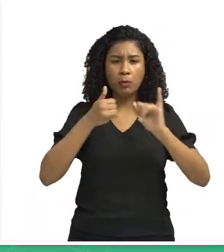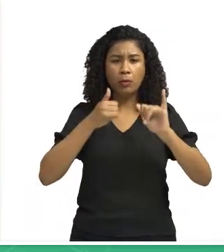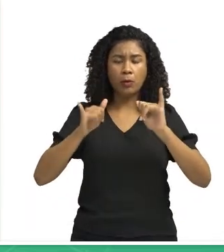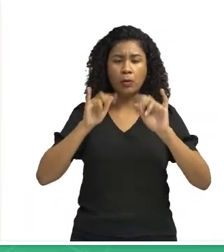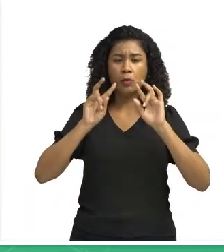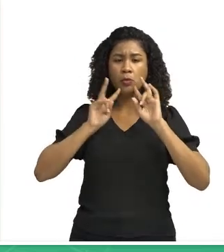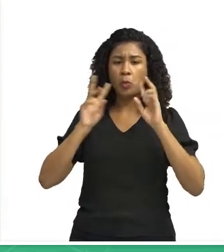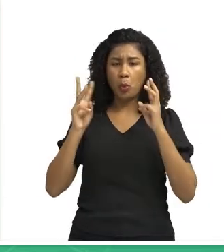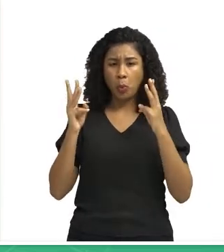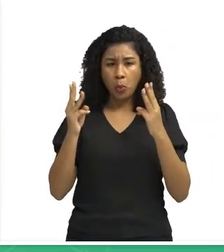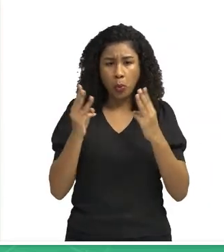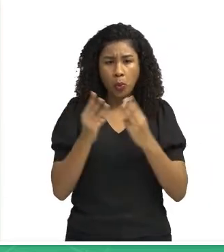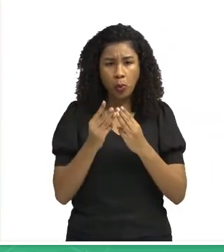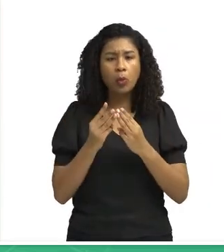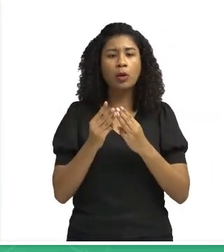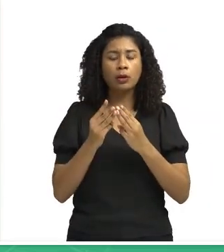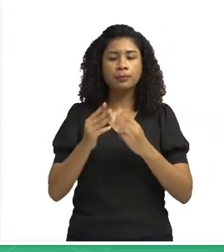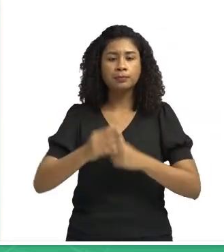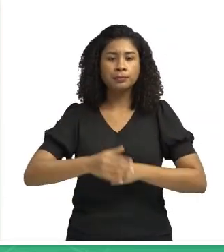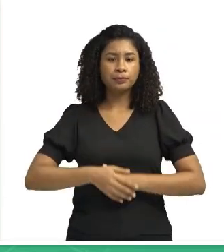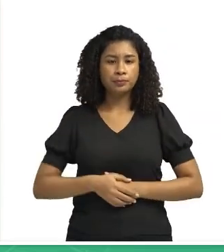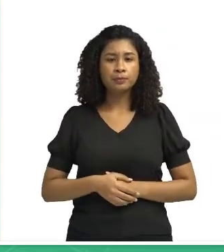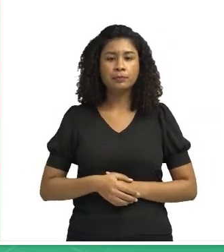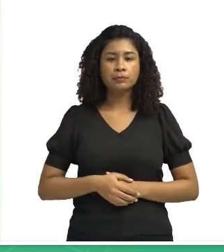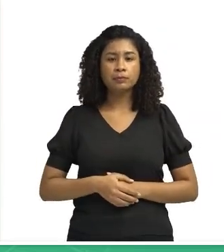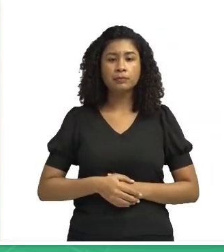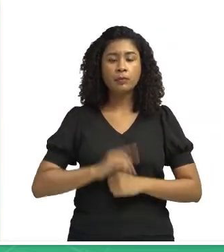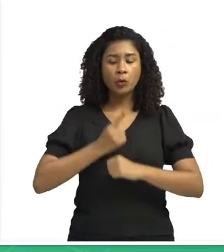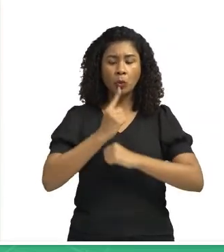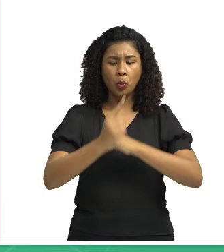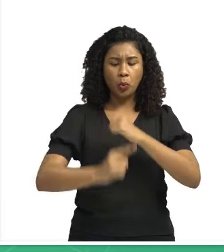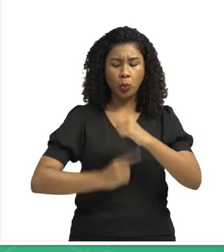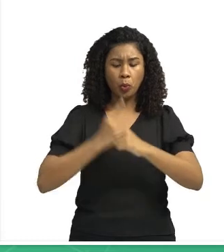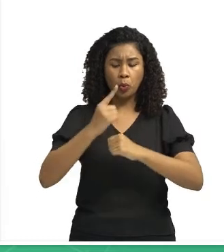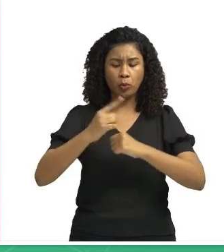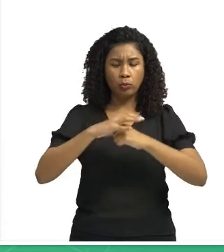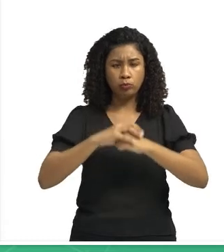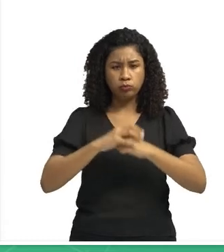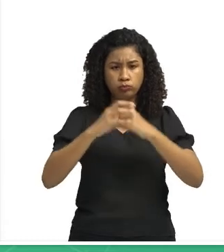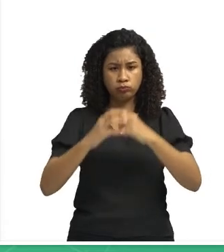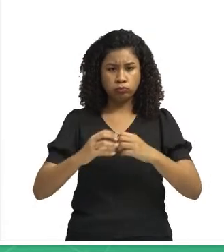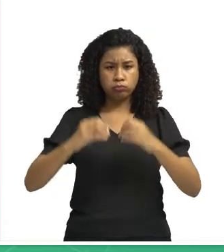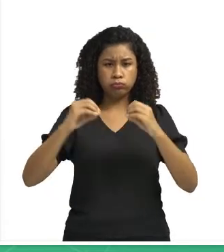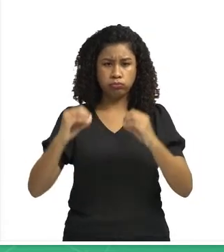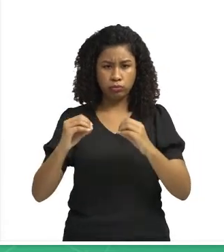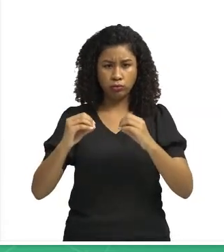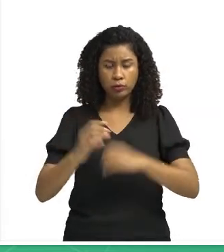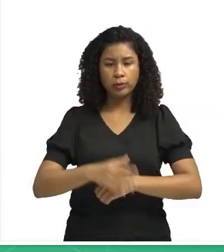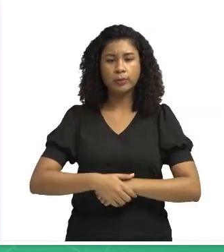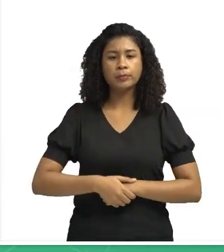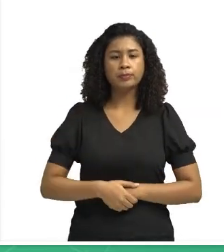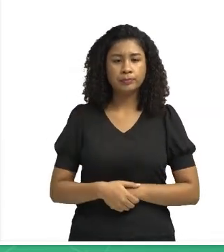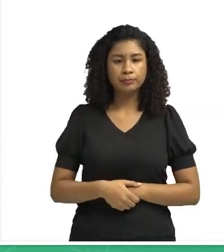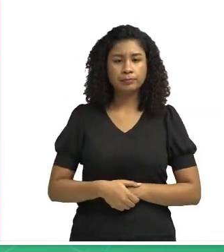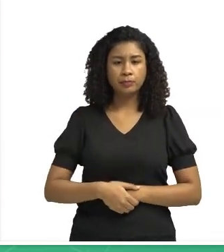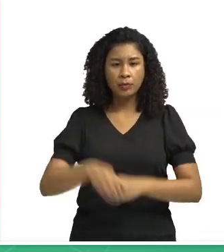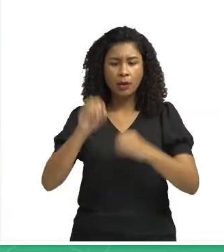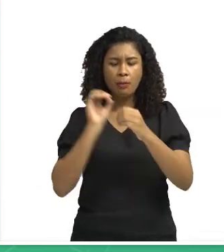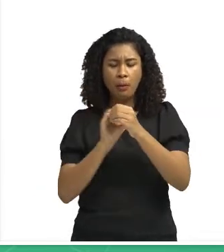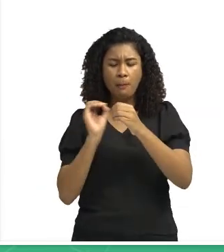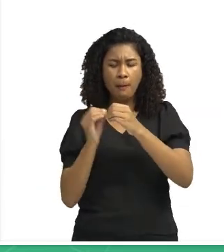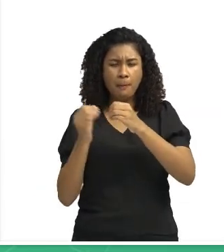a divisibilidade do átomo e a presença de partículas pequenas